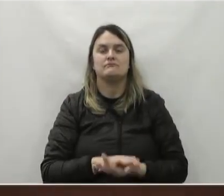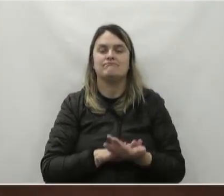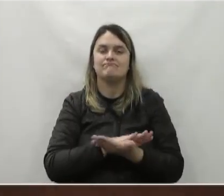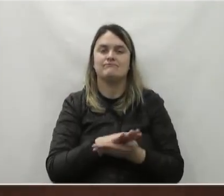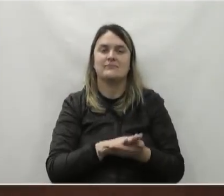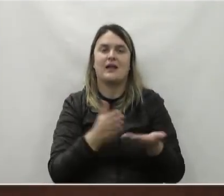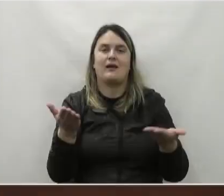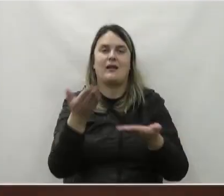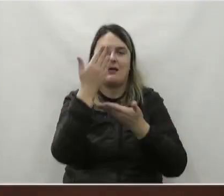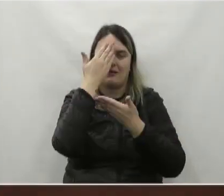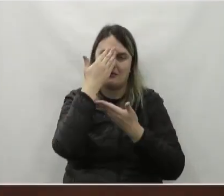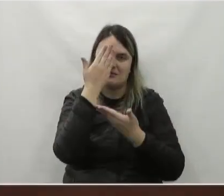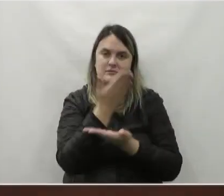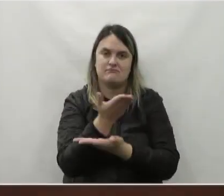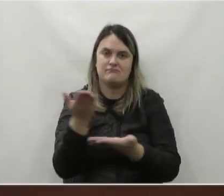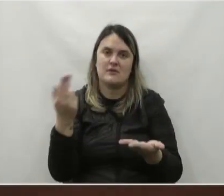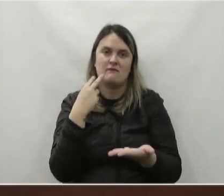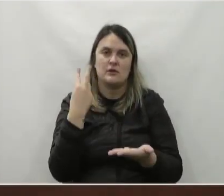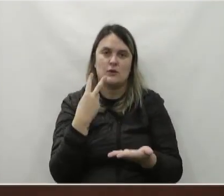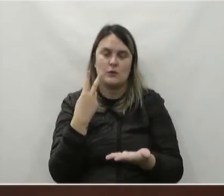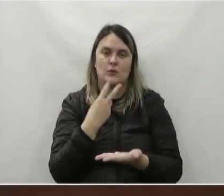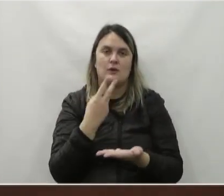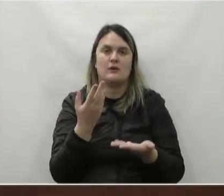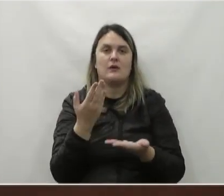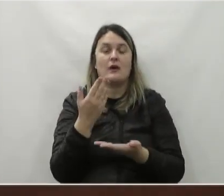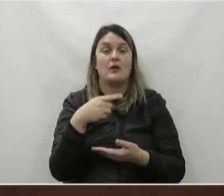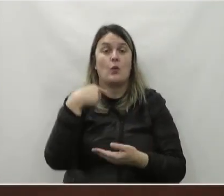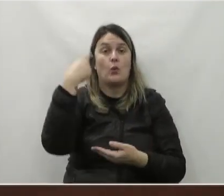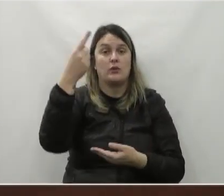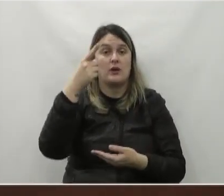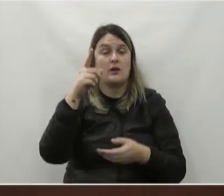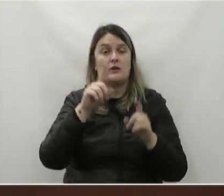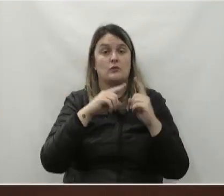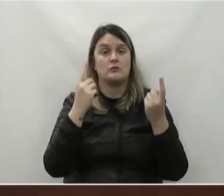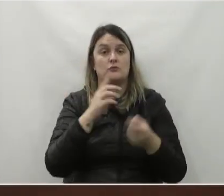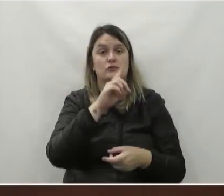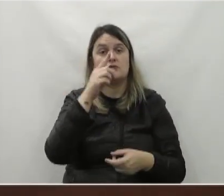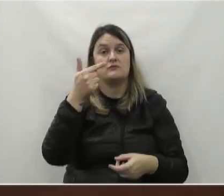Nada mais havendo, agradeço aos senhores vereadores e a próxima reunião ordinária